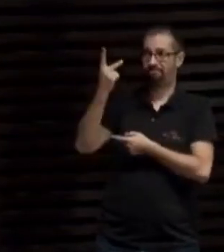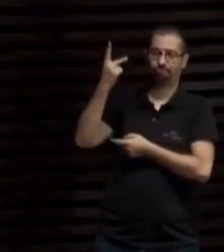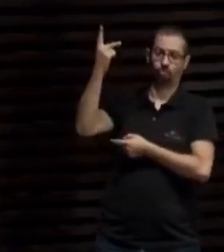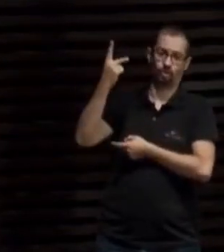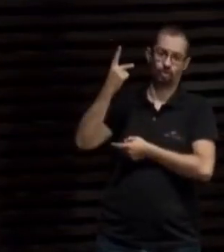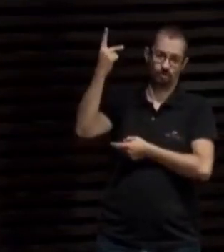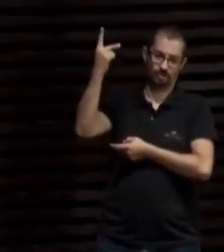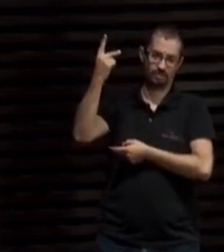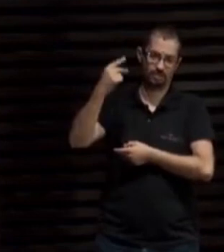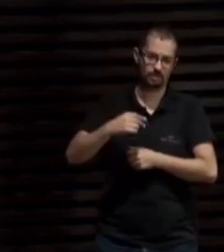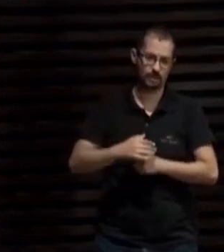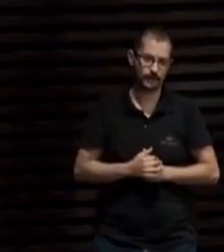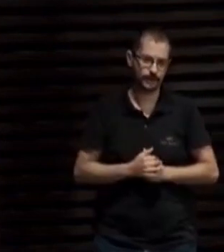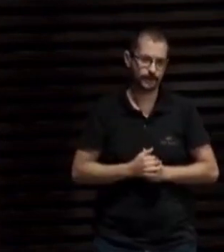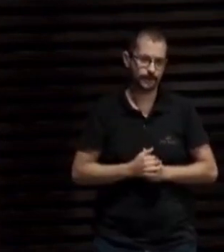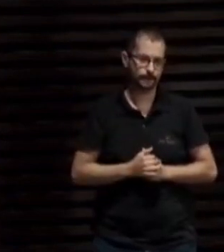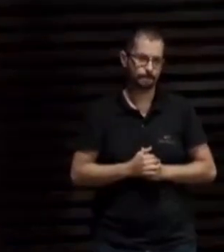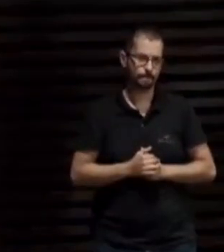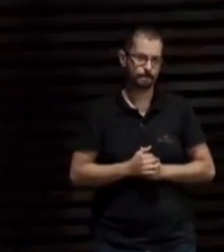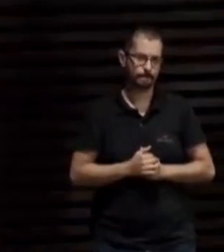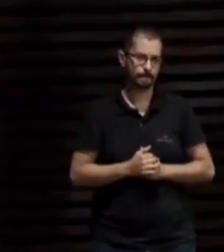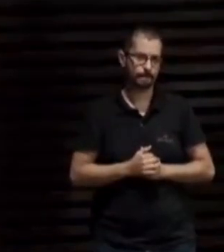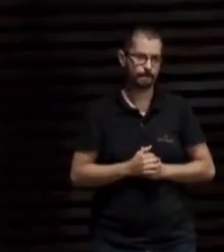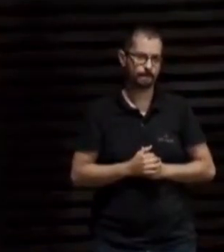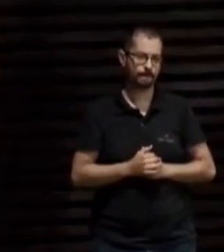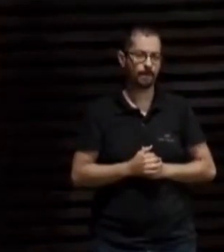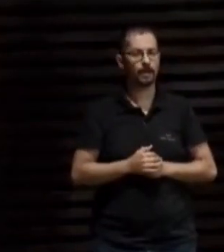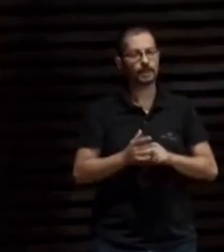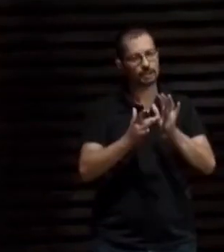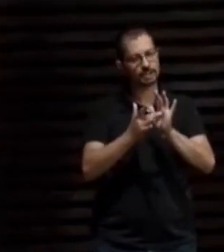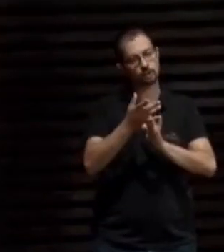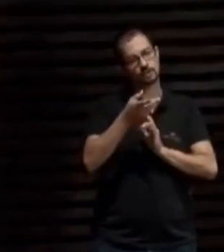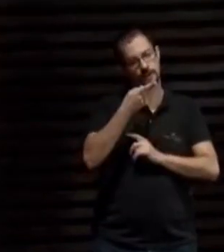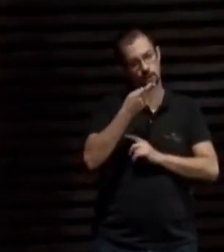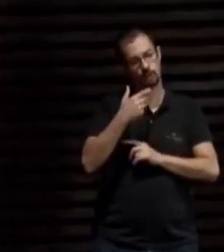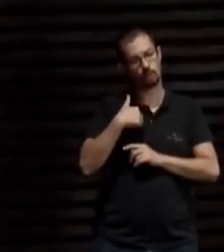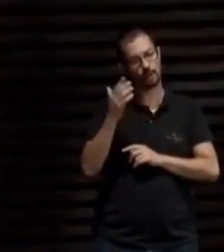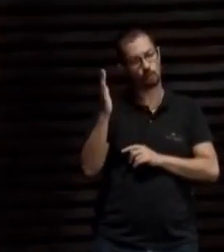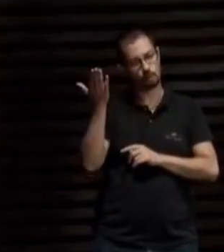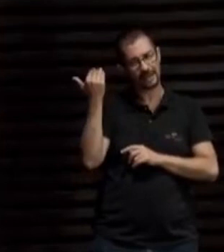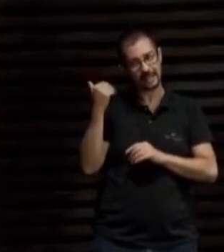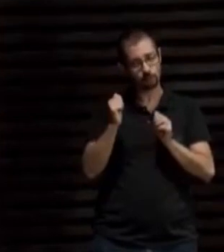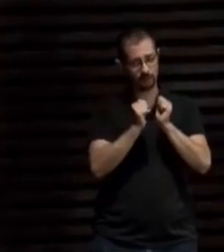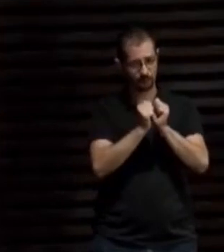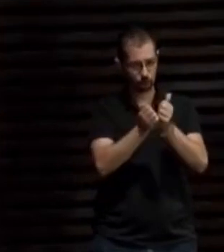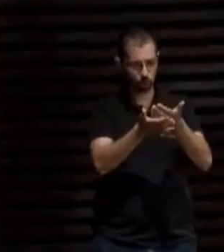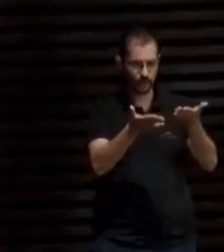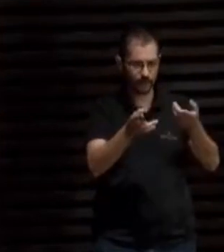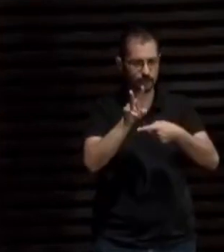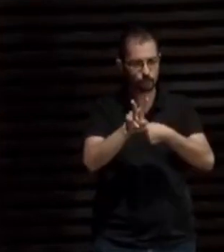Vamos continuar. Quando eu estava com eles, guardava-os no teu nome, que me deste,